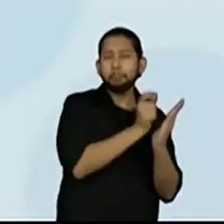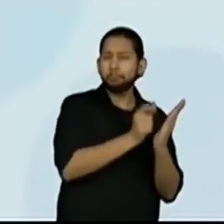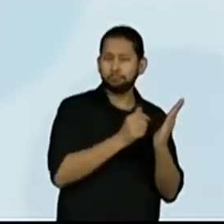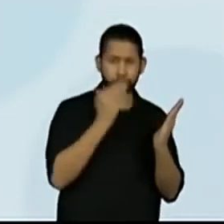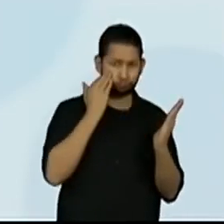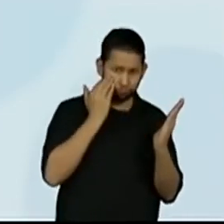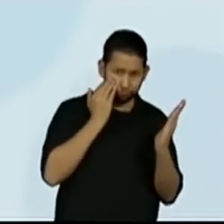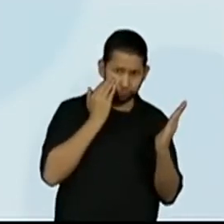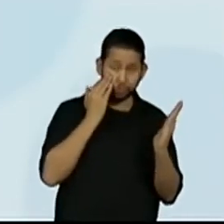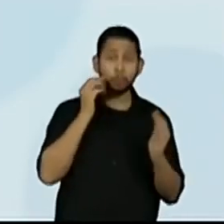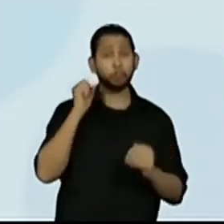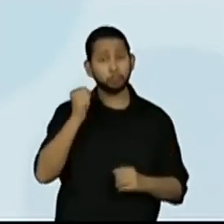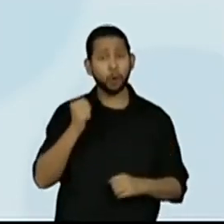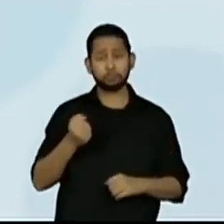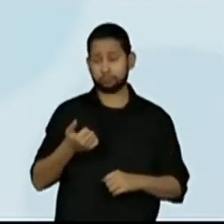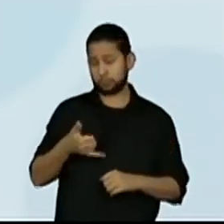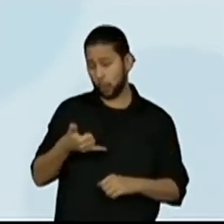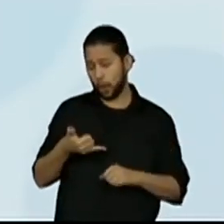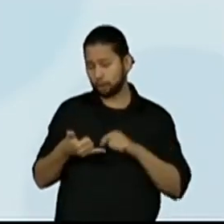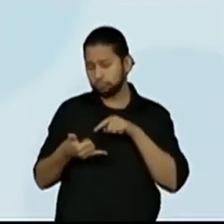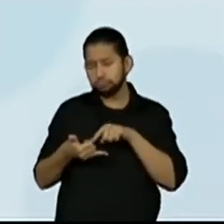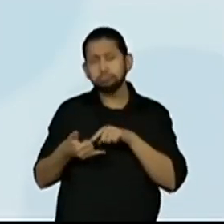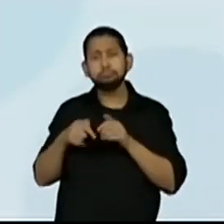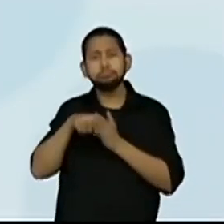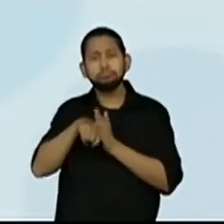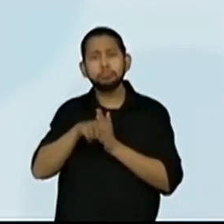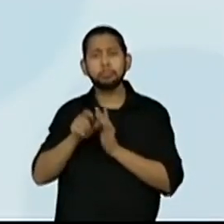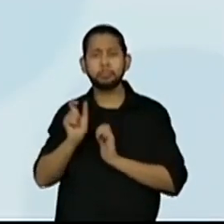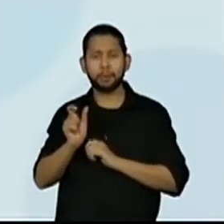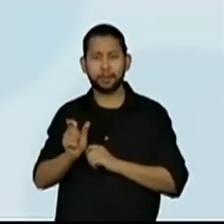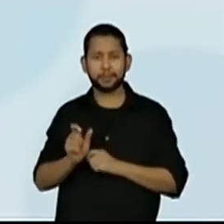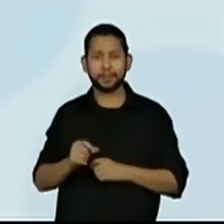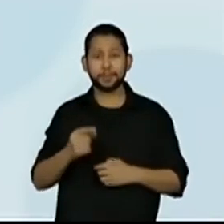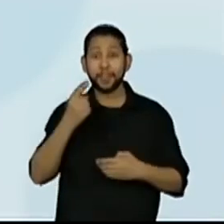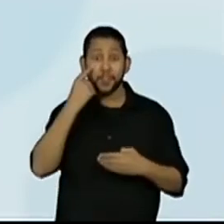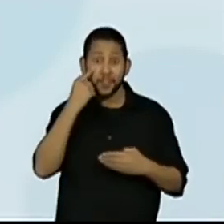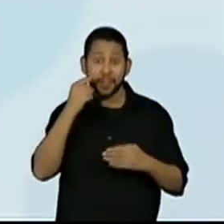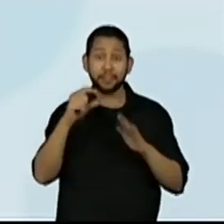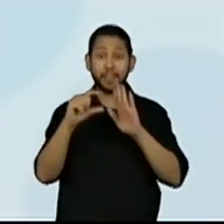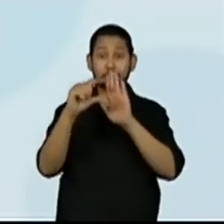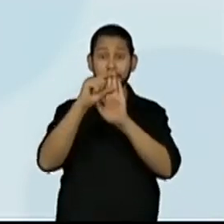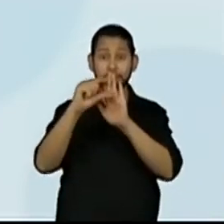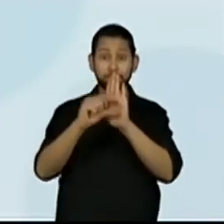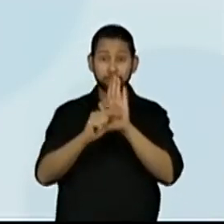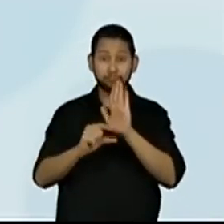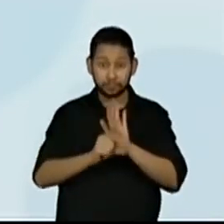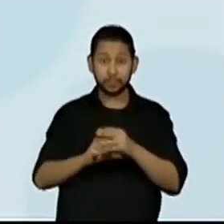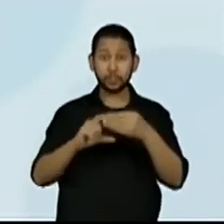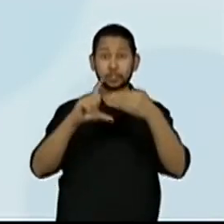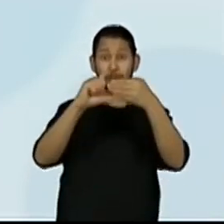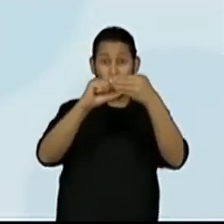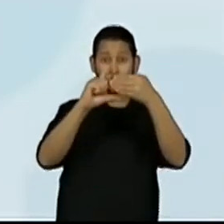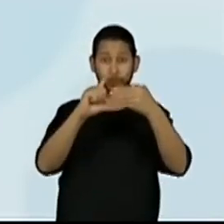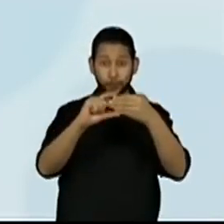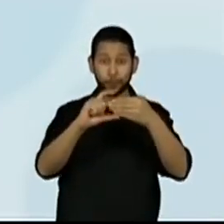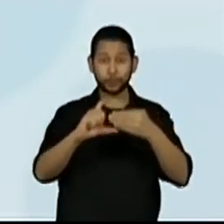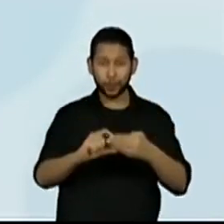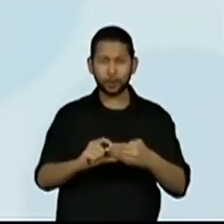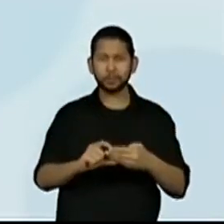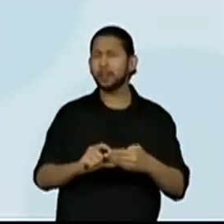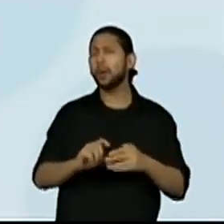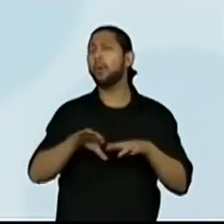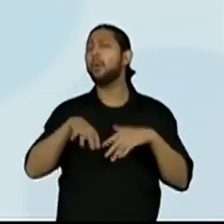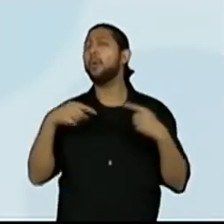próprio celular. E quais estrofes tratam da paisagem e quais tratam do